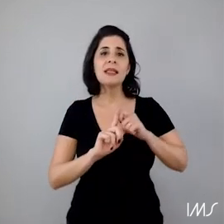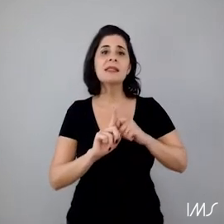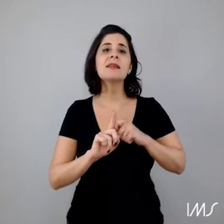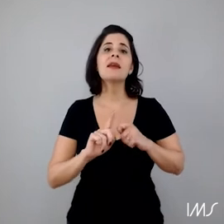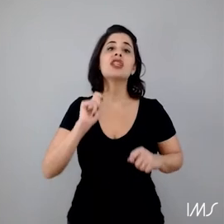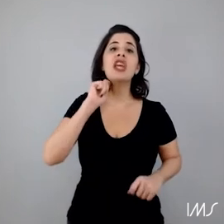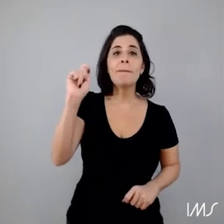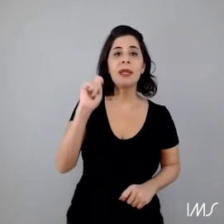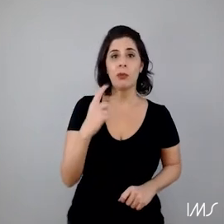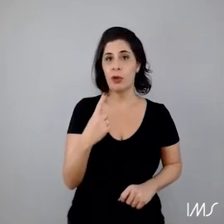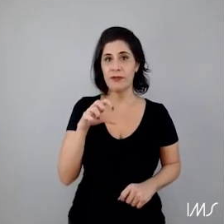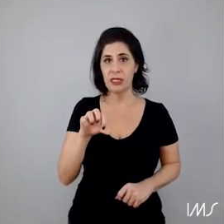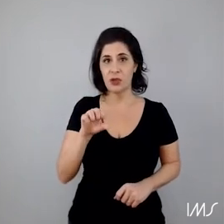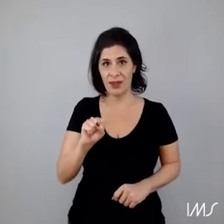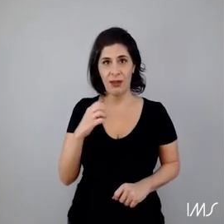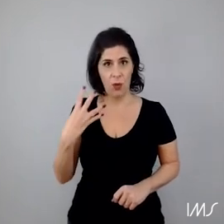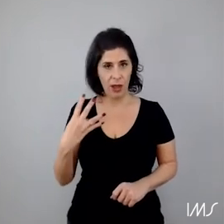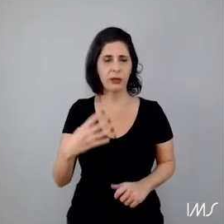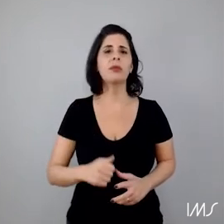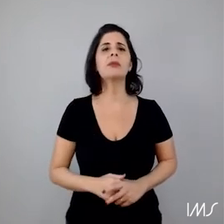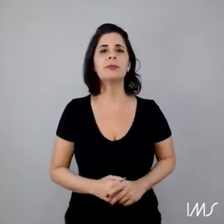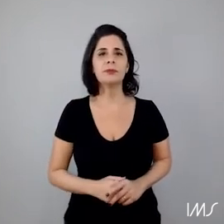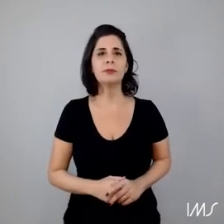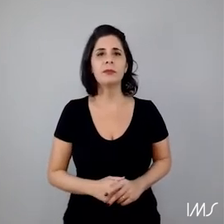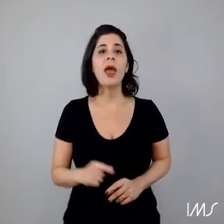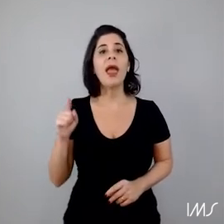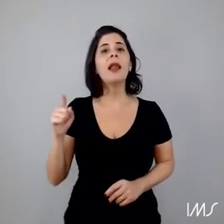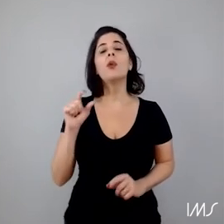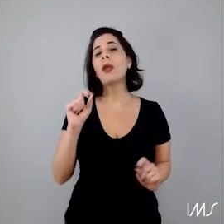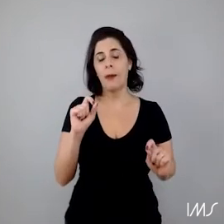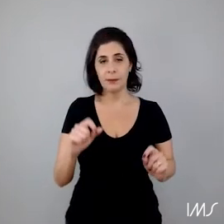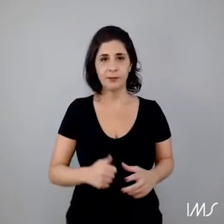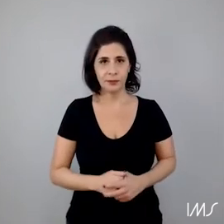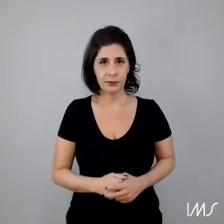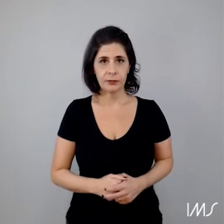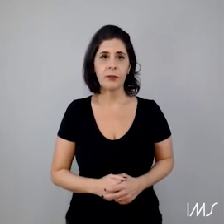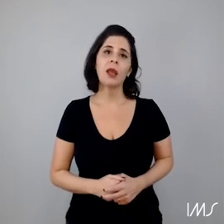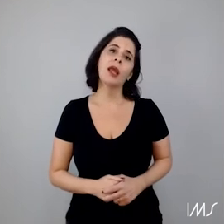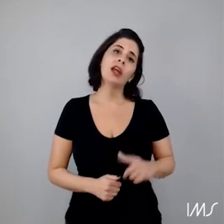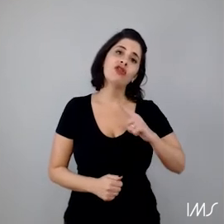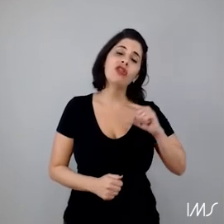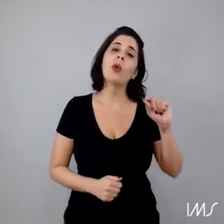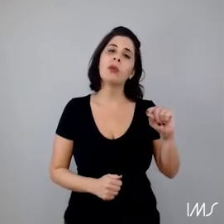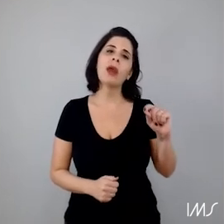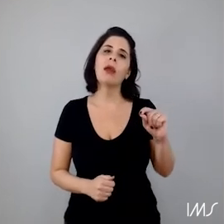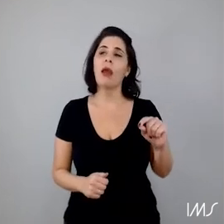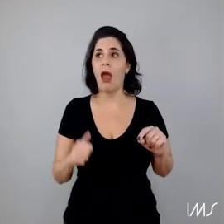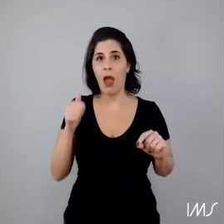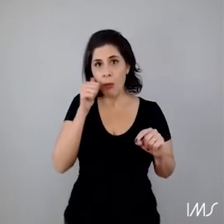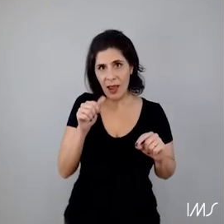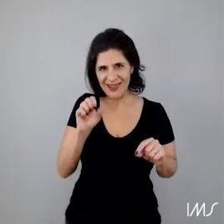Stefânia, de um artigo no Suplemento Cultural do Estado de São Paulo, né, onde ele diz: